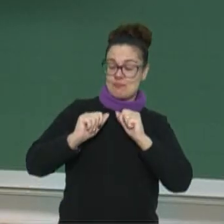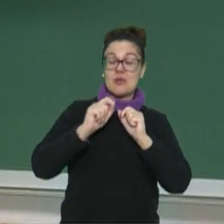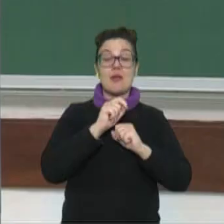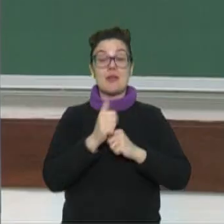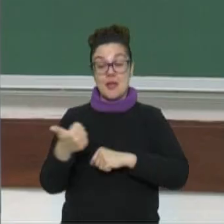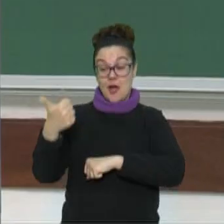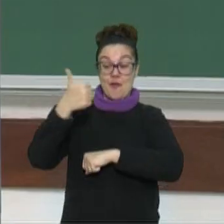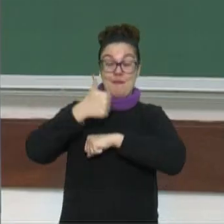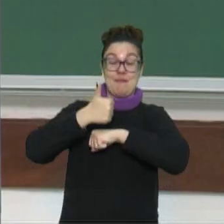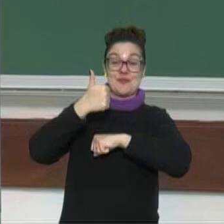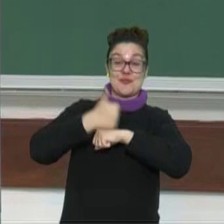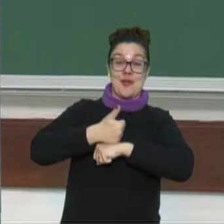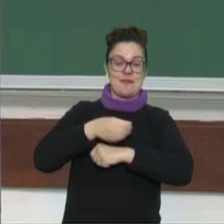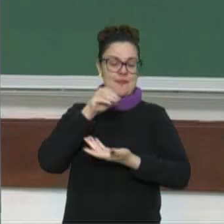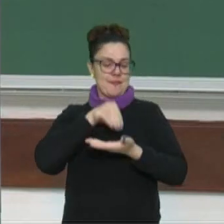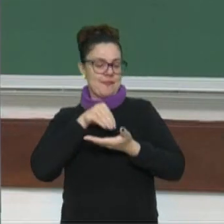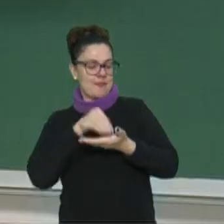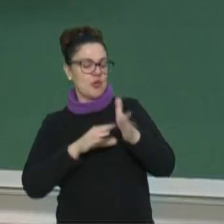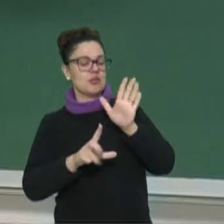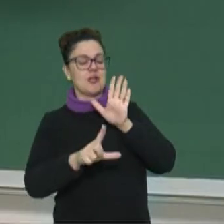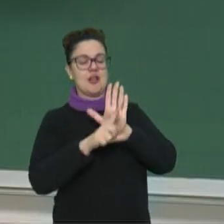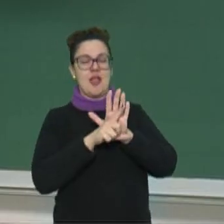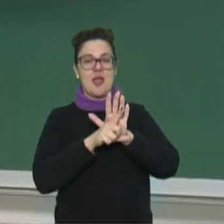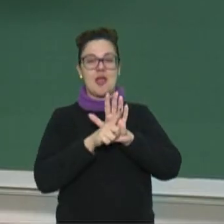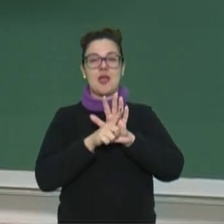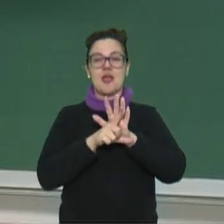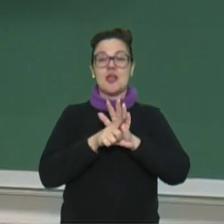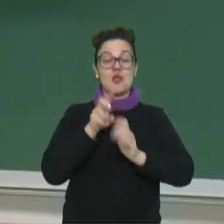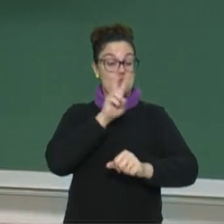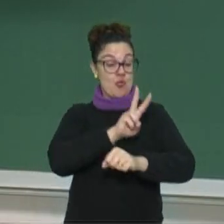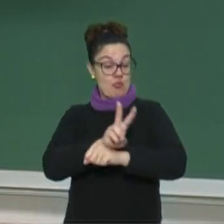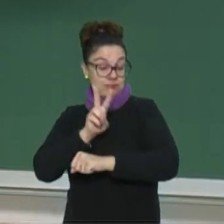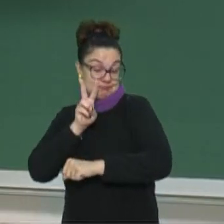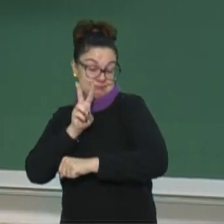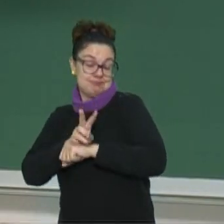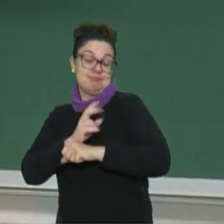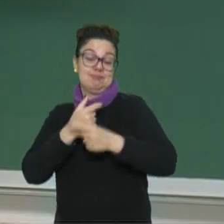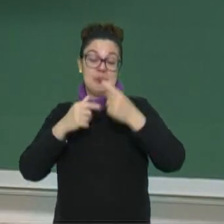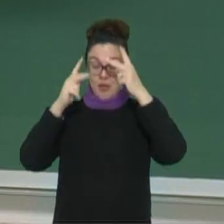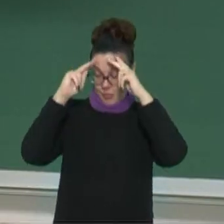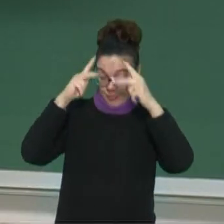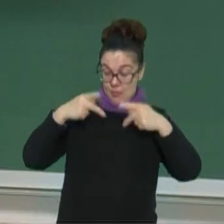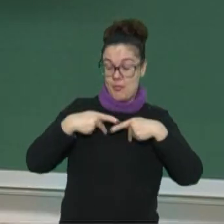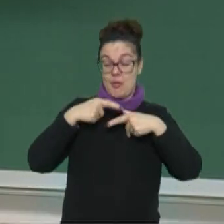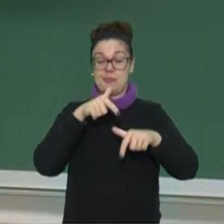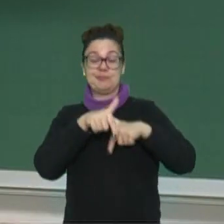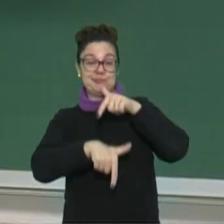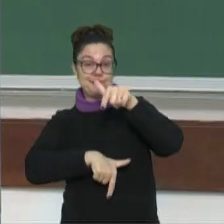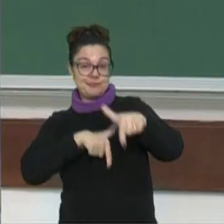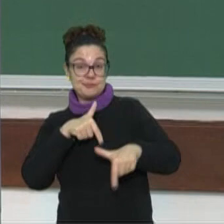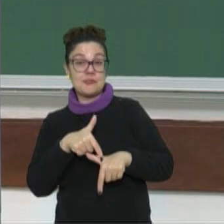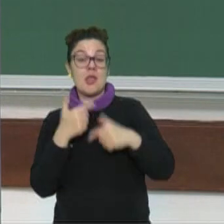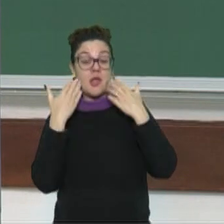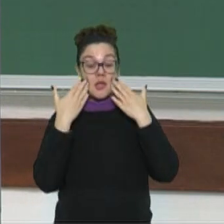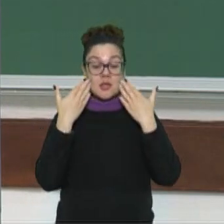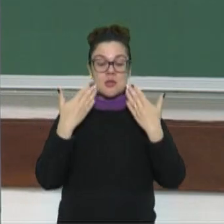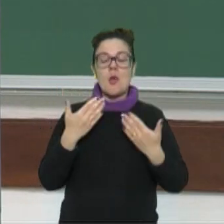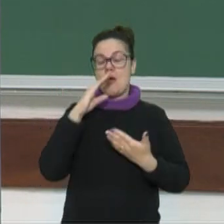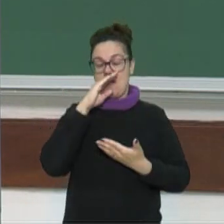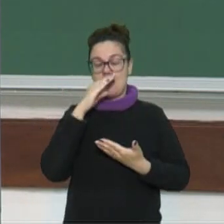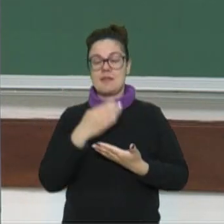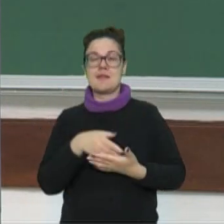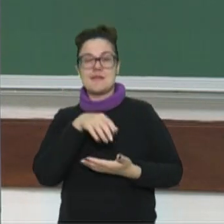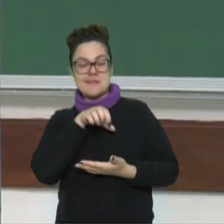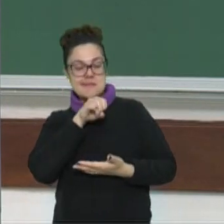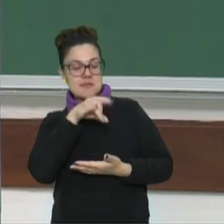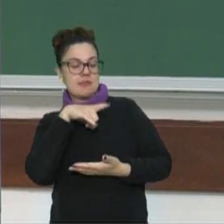falta de uma lei que cuidasse deles, de uma legislação que garantisse um bem-estar para eles. Eles vão acreditar que se eles